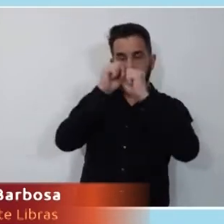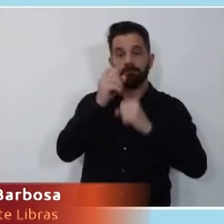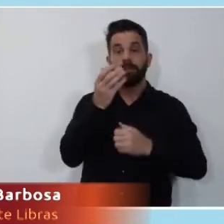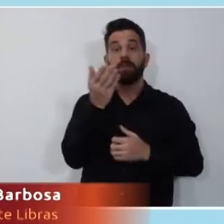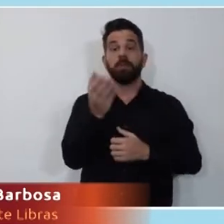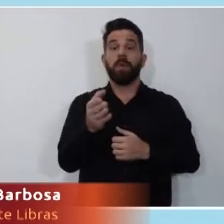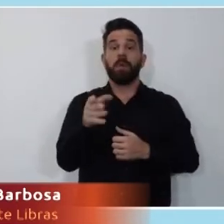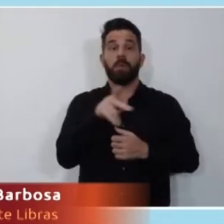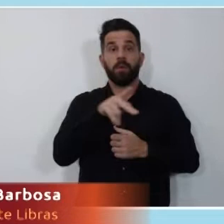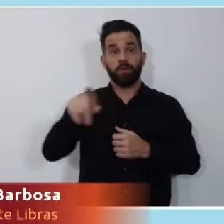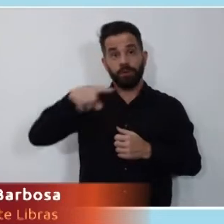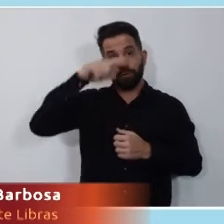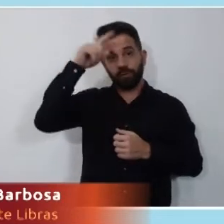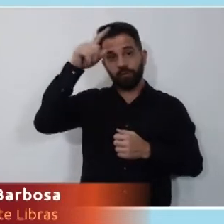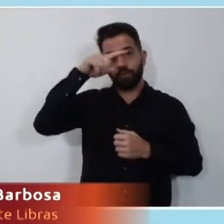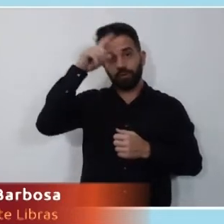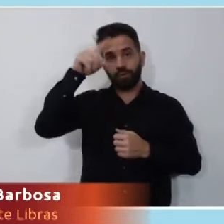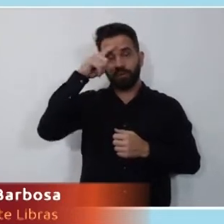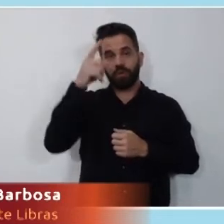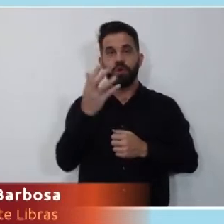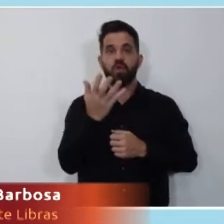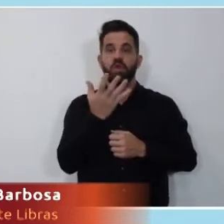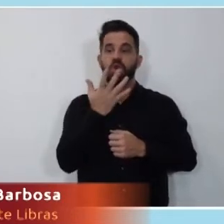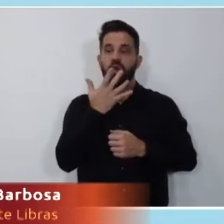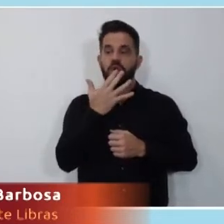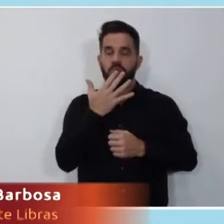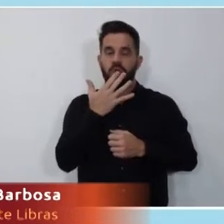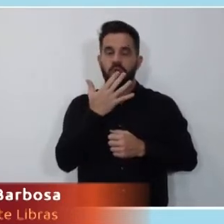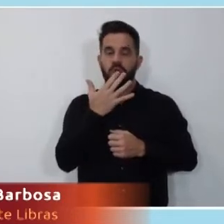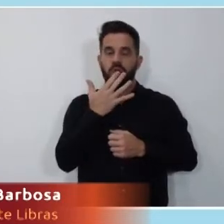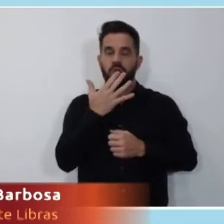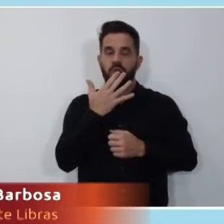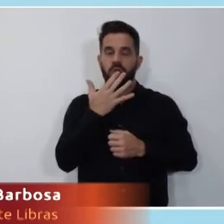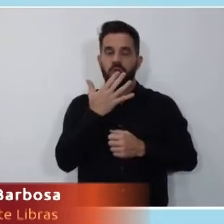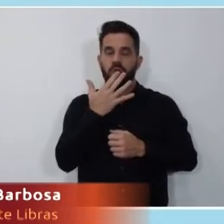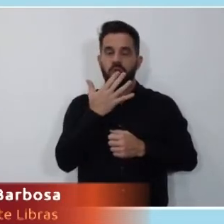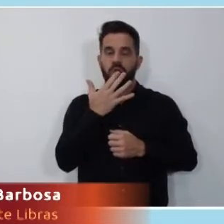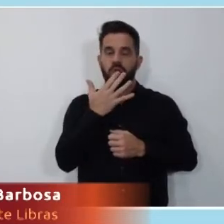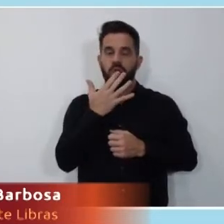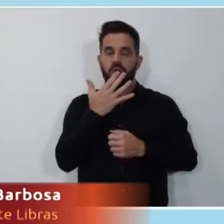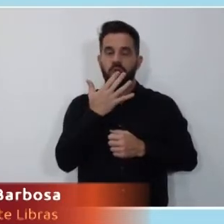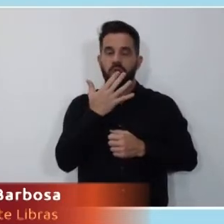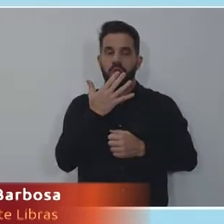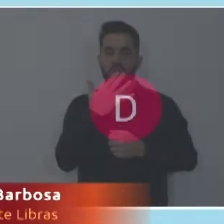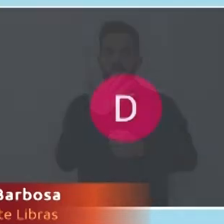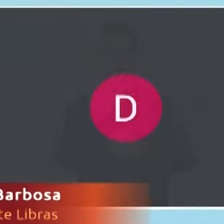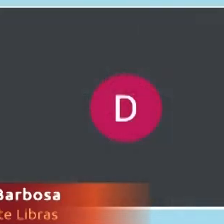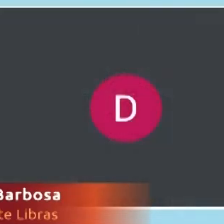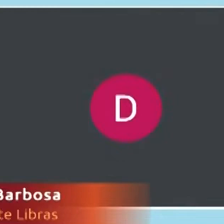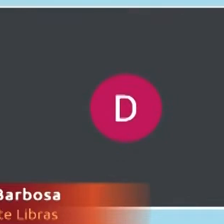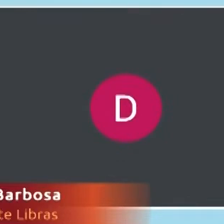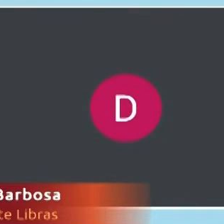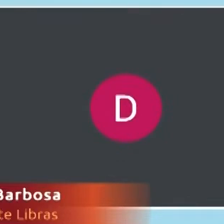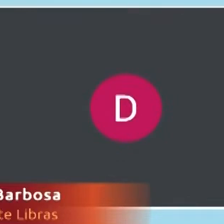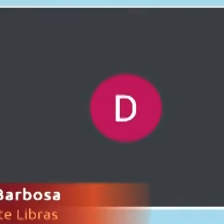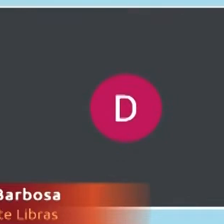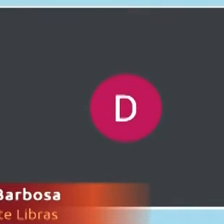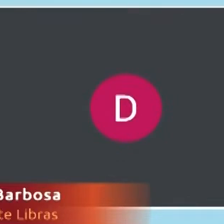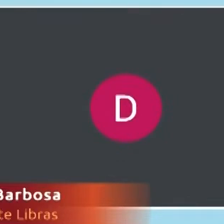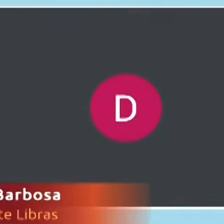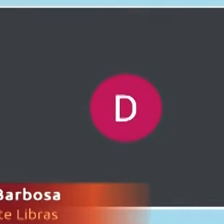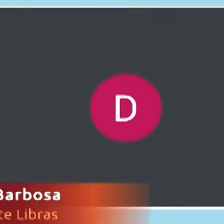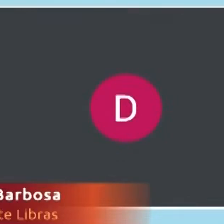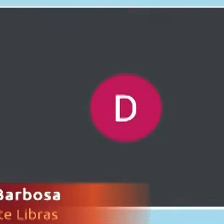pele branca, tem cabelos castanhos curtos, olhos castanhos e também uma barba cheia. Ele veste uma camisa